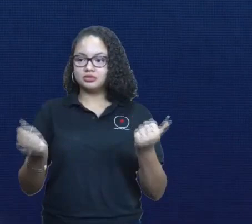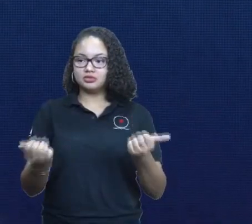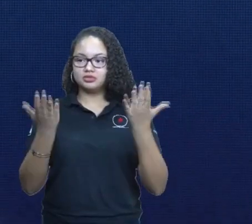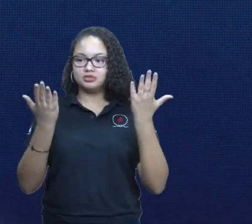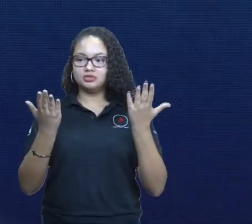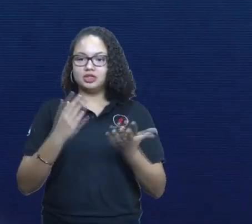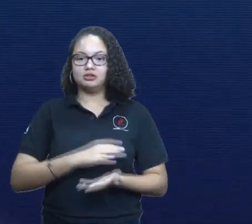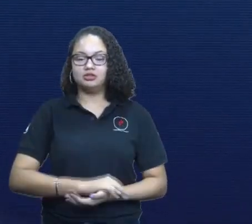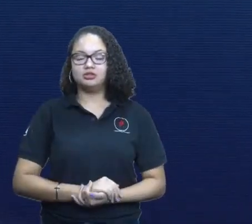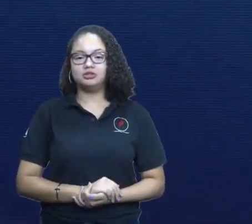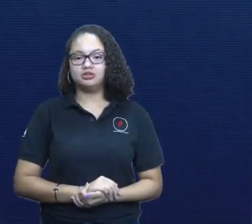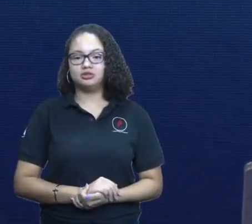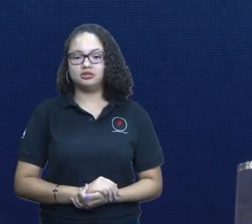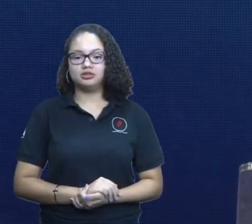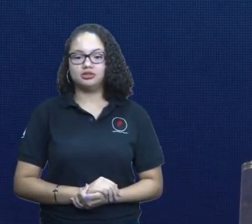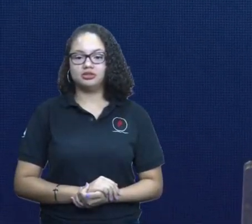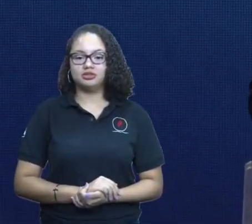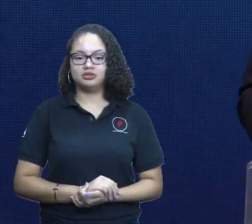haja